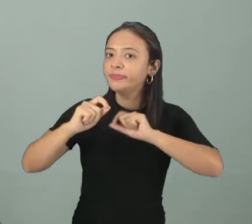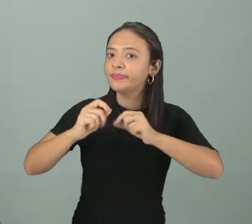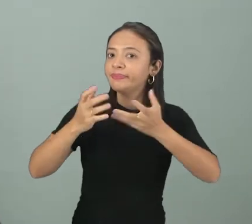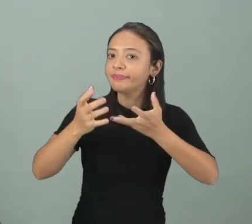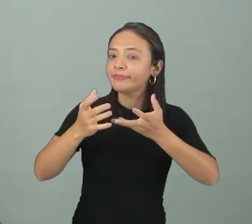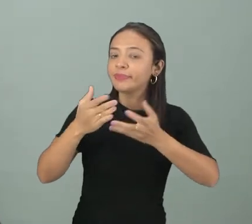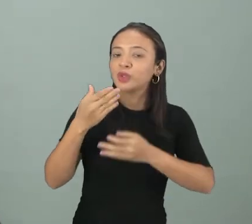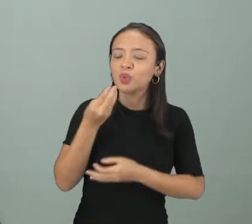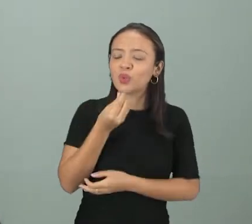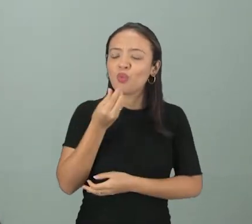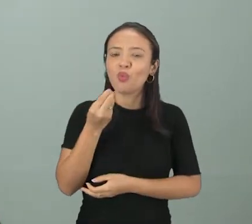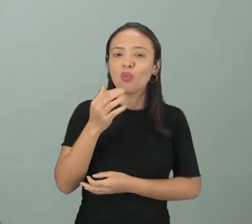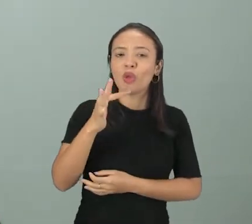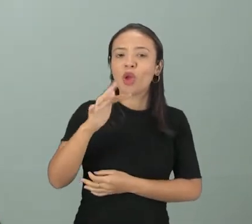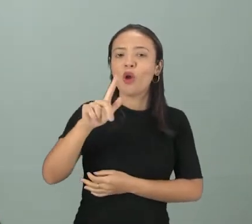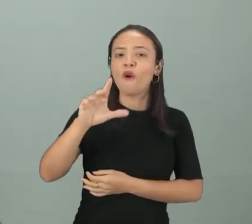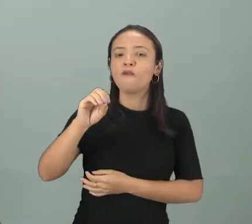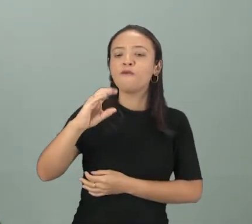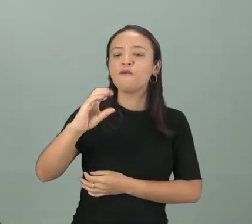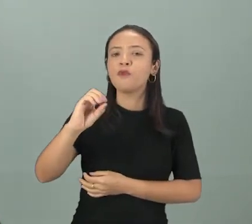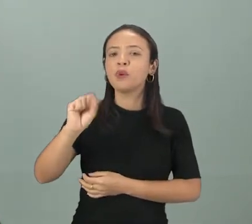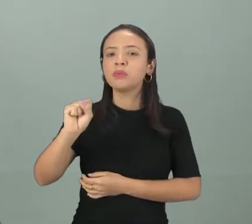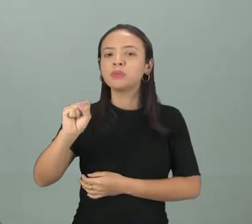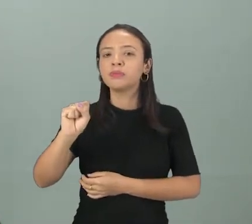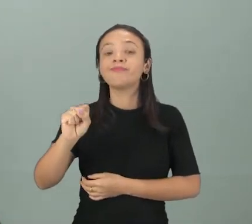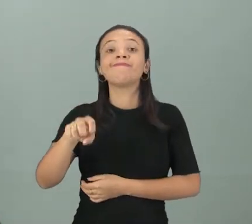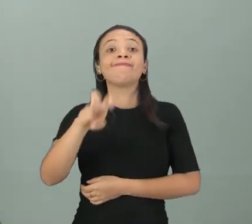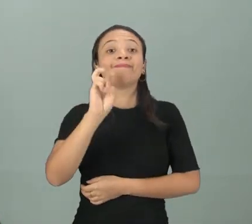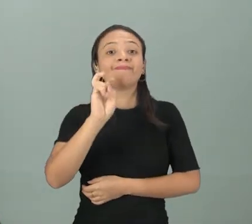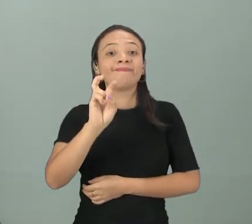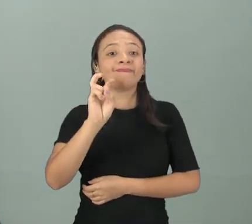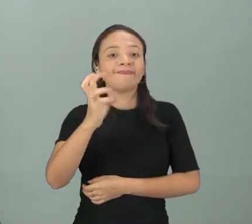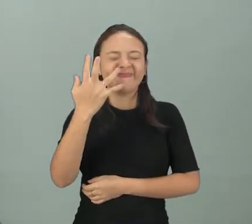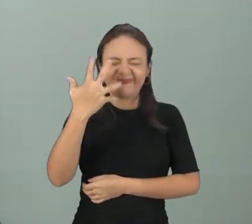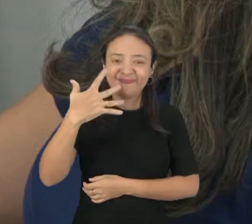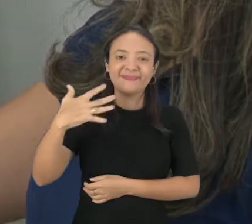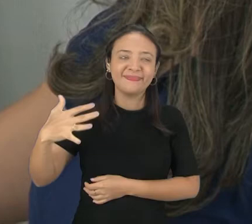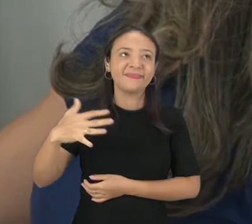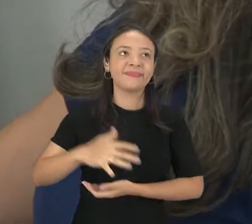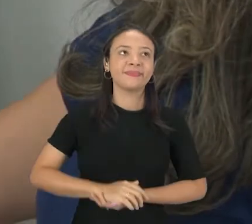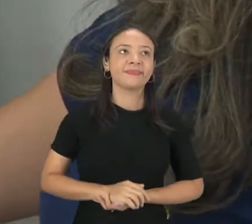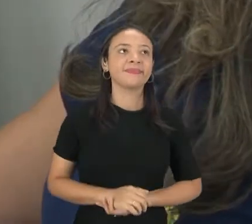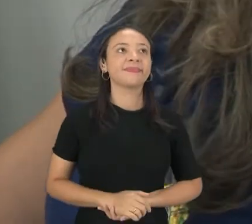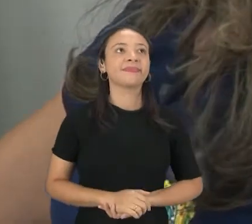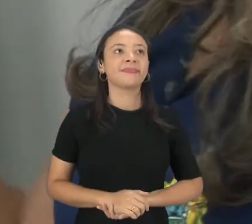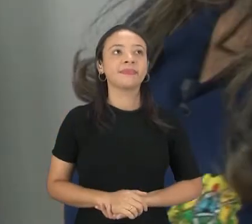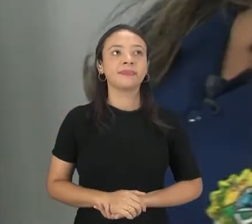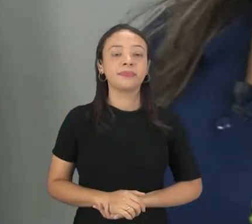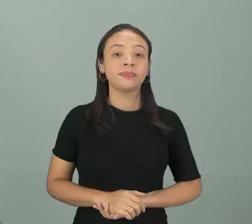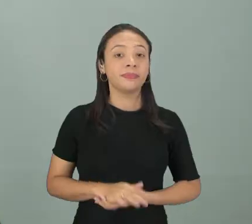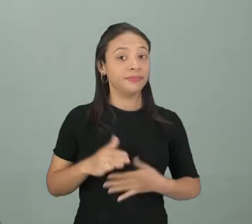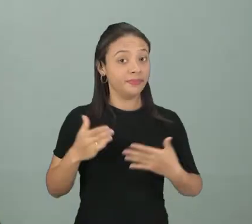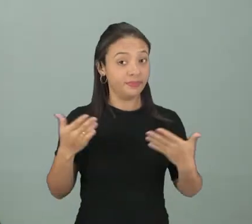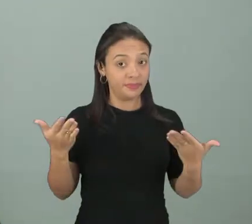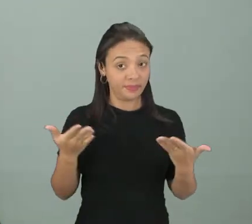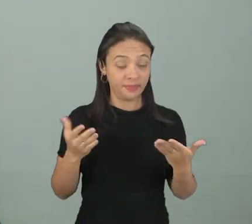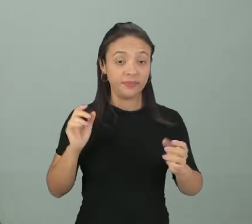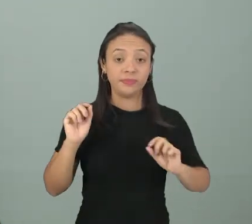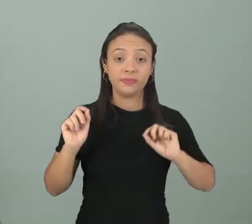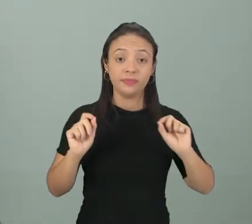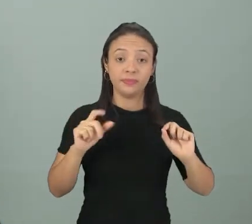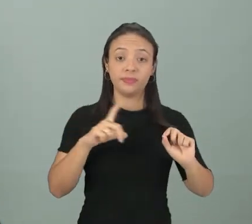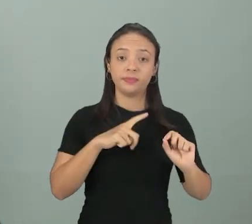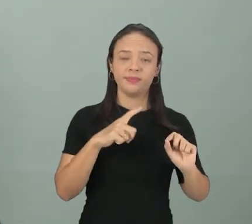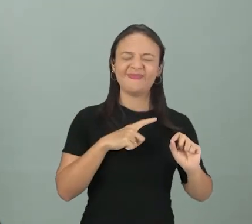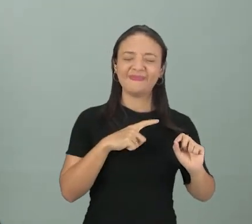sabor de flocos Olha só cinco crianças muito bem e agora